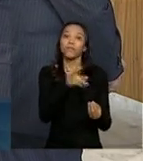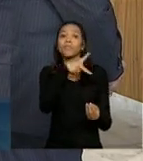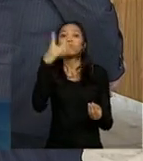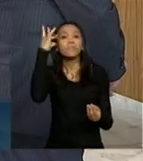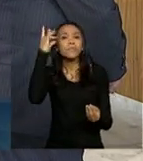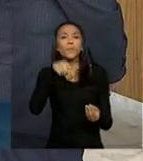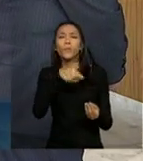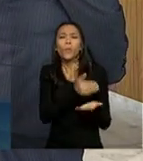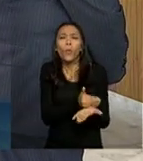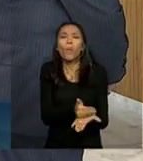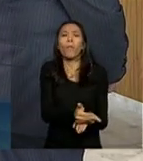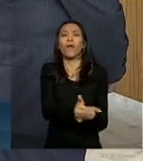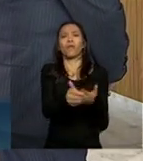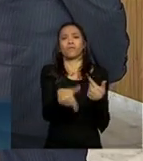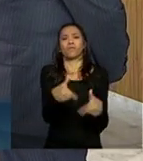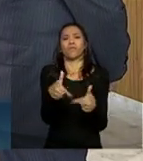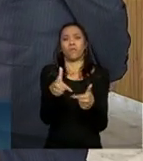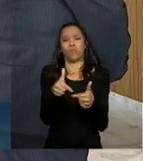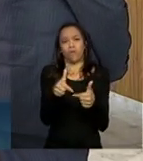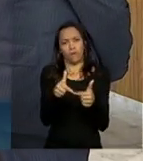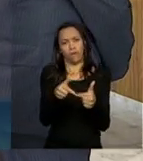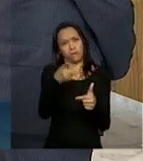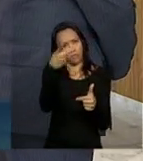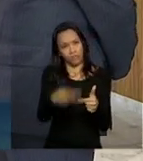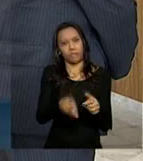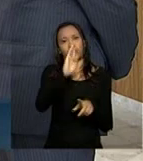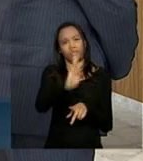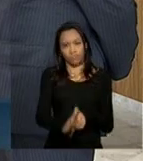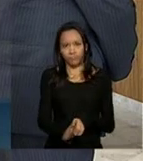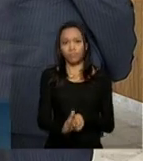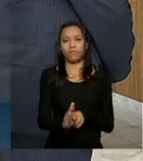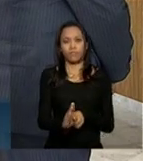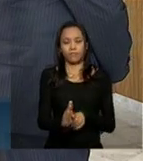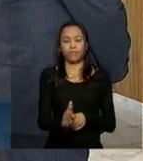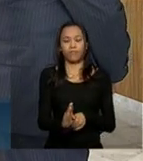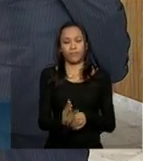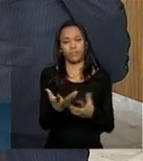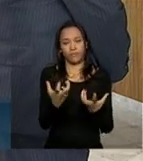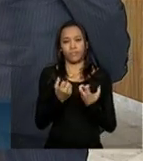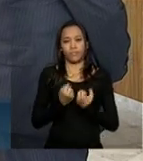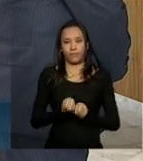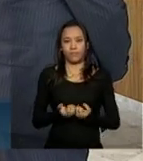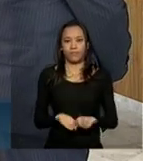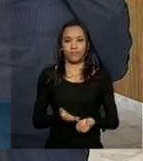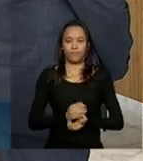o início das atividades do embaixador no país que o recebe.